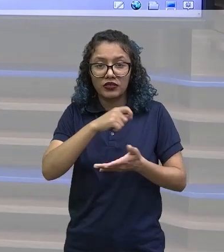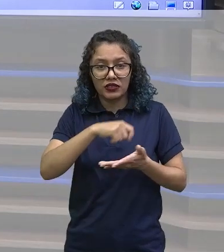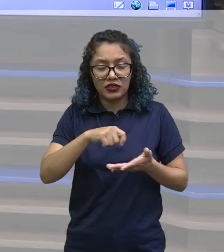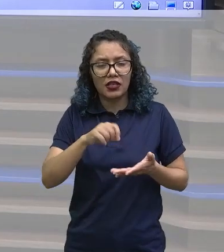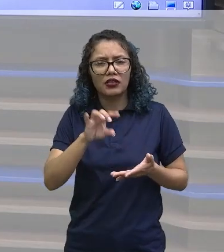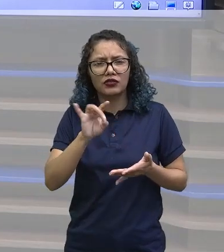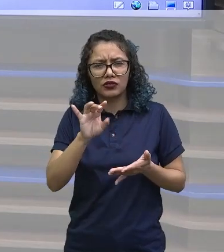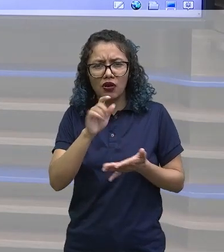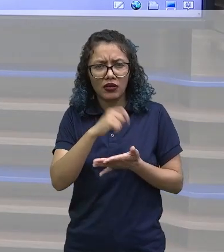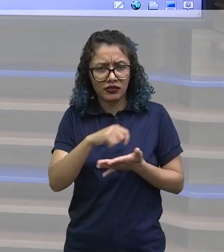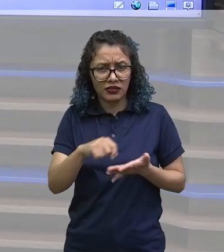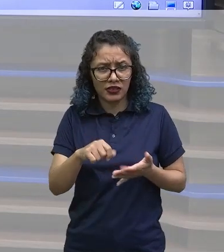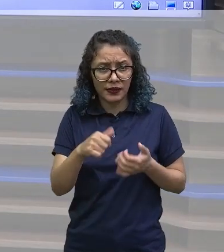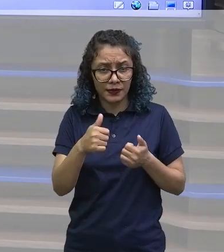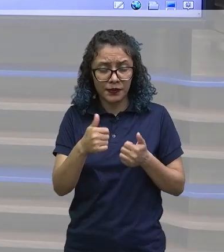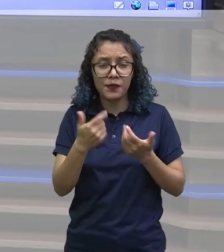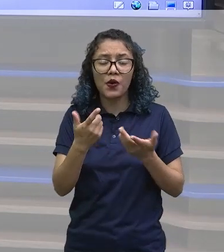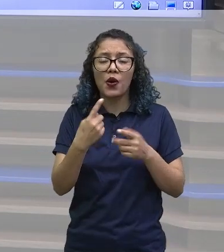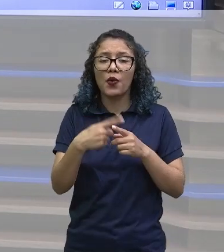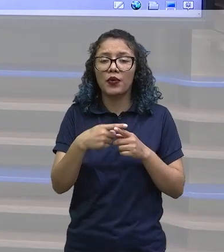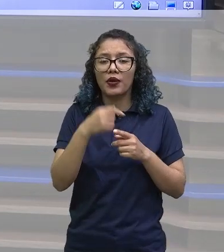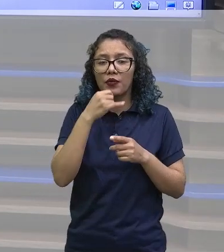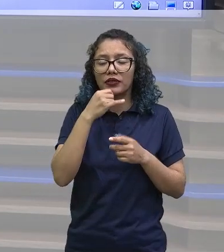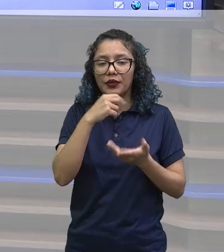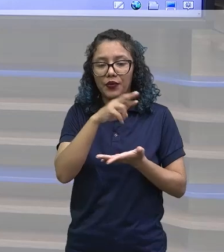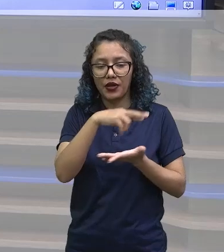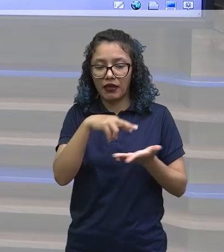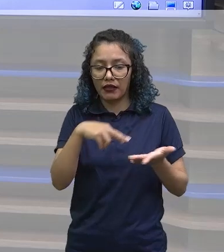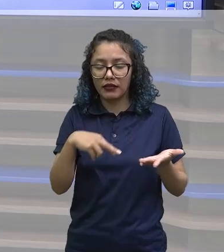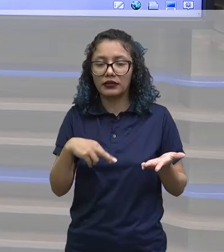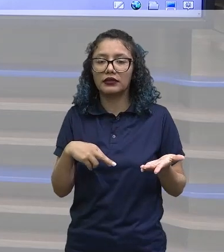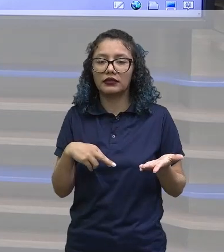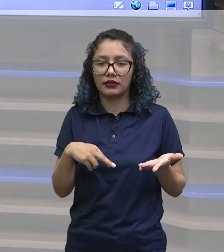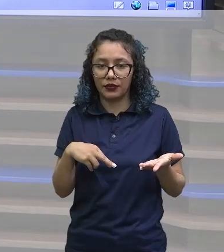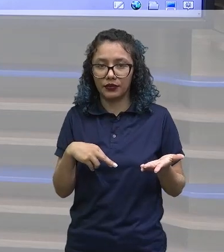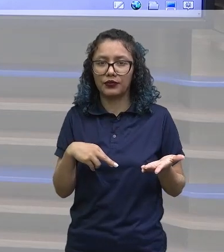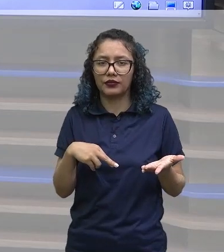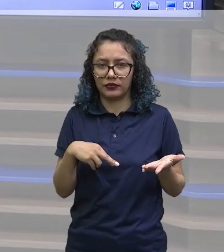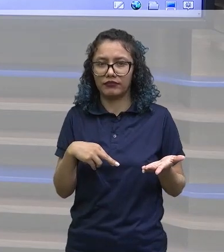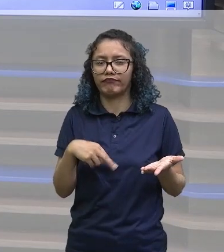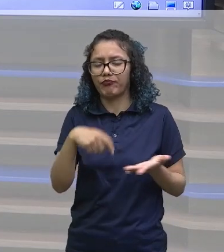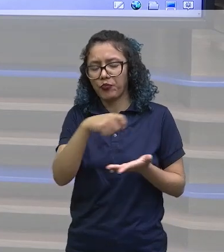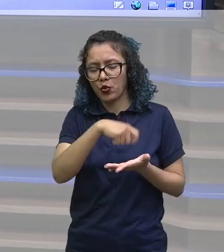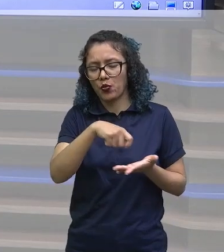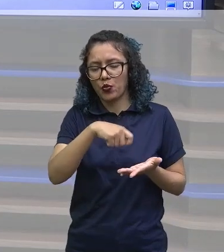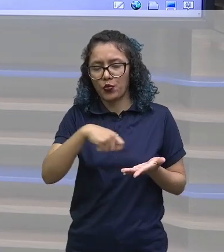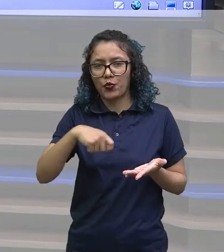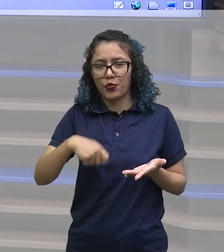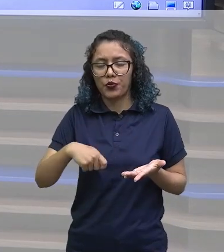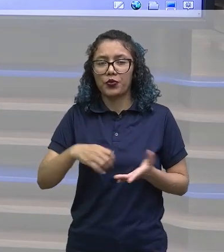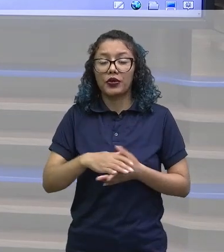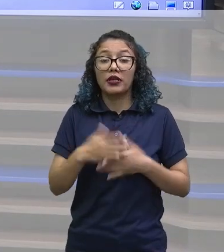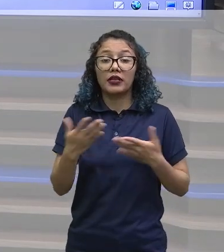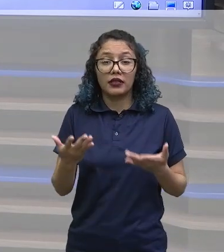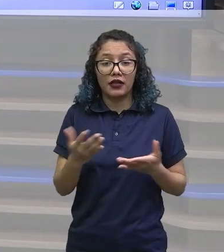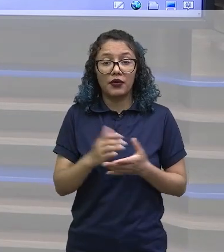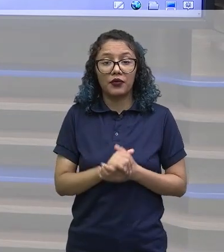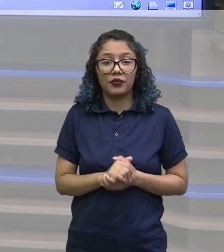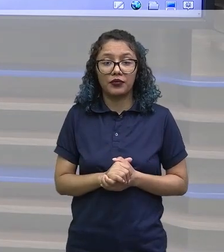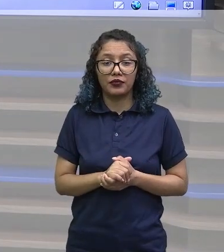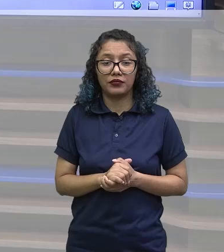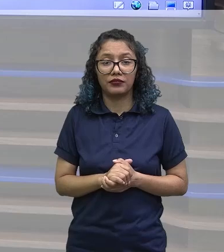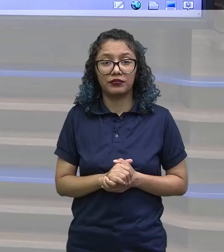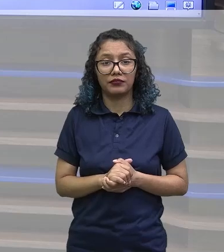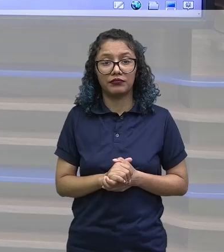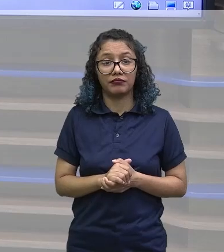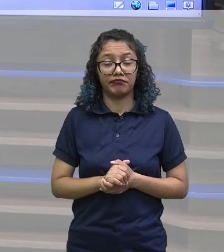tá, turmas? Porque assim, você vai escrever uma redação, então, de alguma maneira será cobrado de